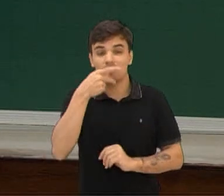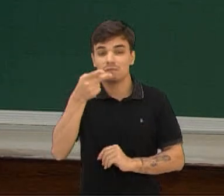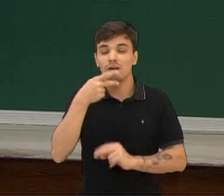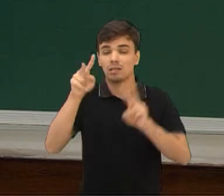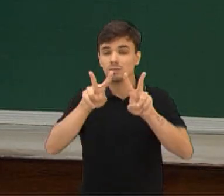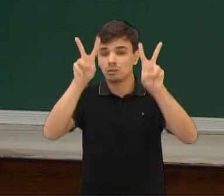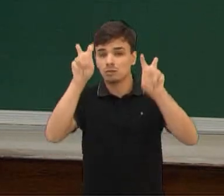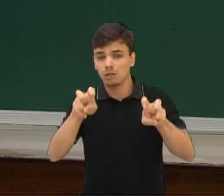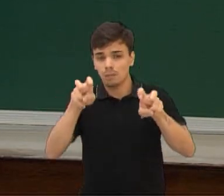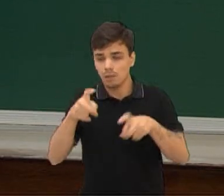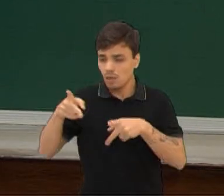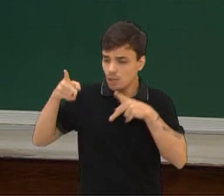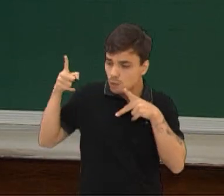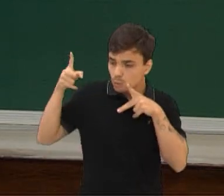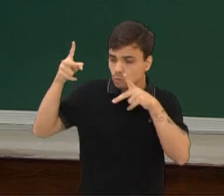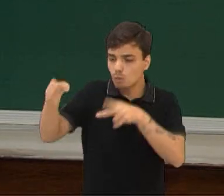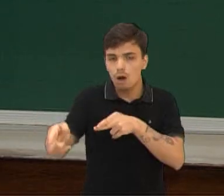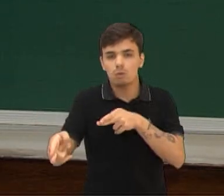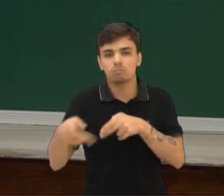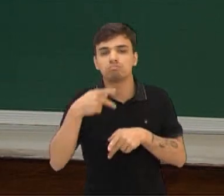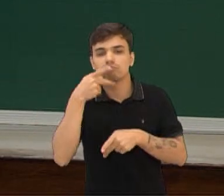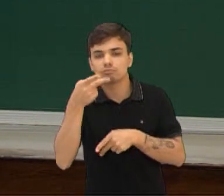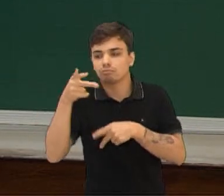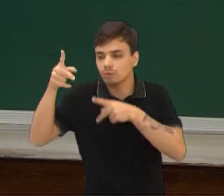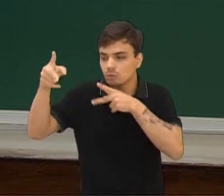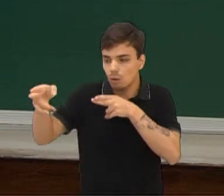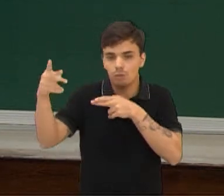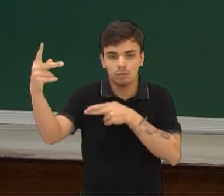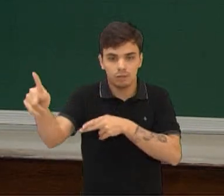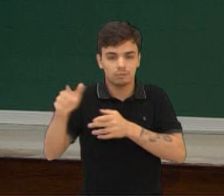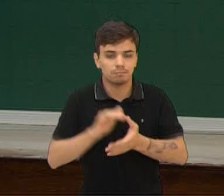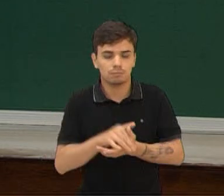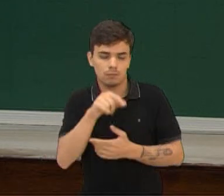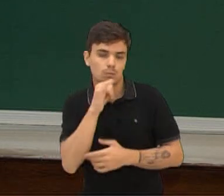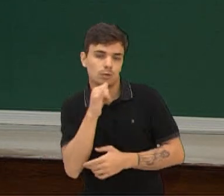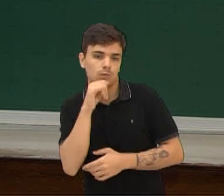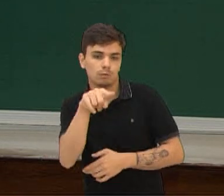o que a pessoa disse. Ou seja, você se lembrou